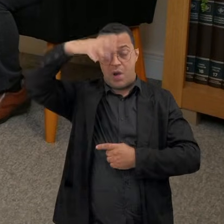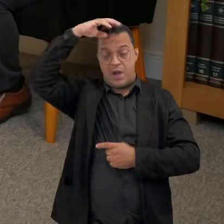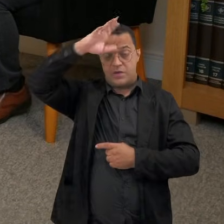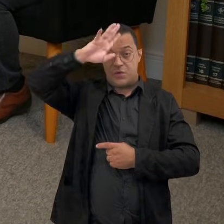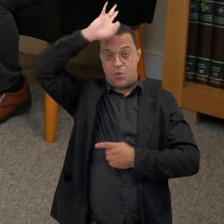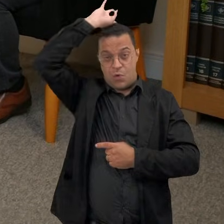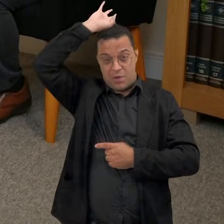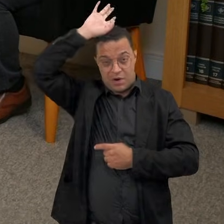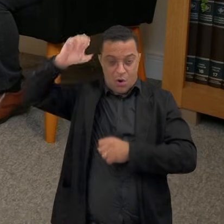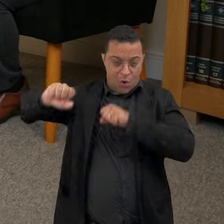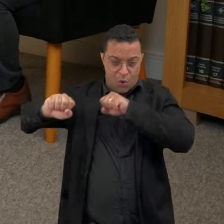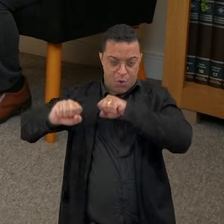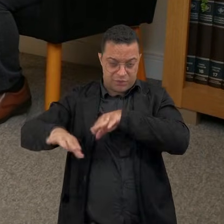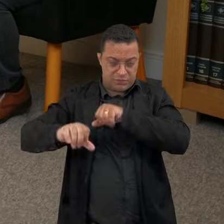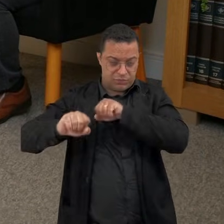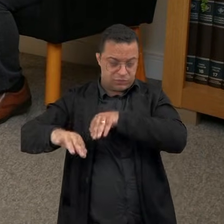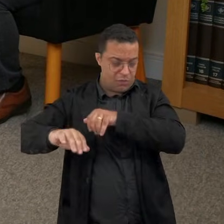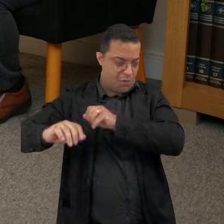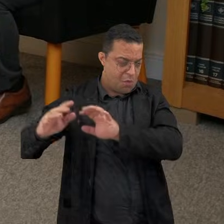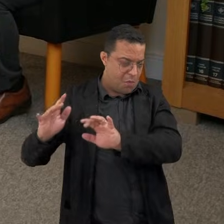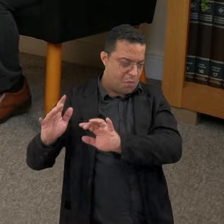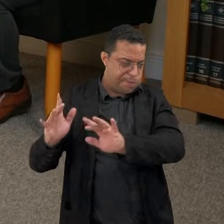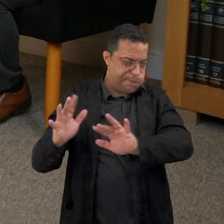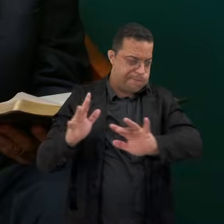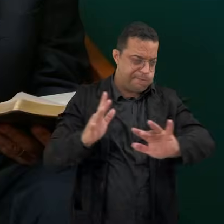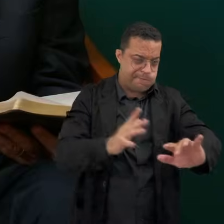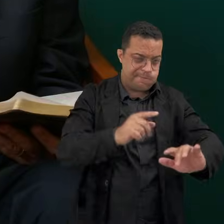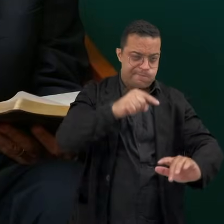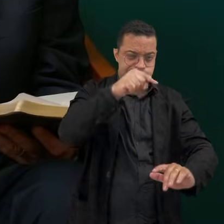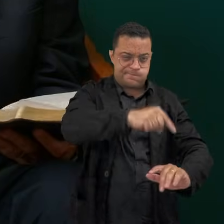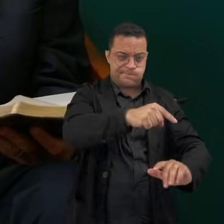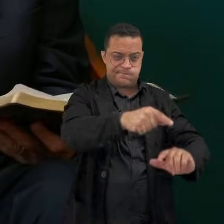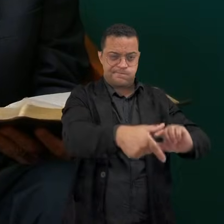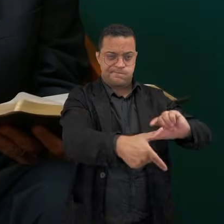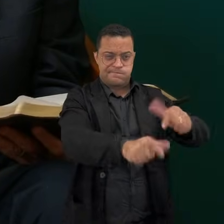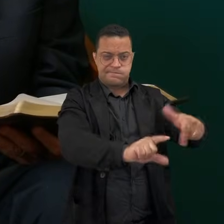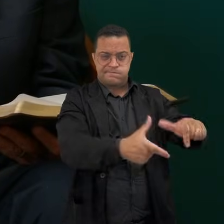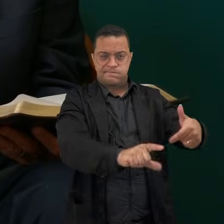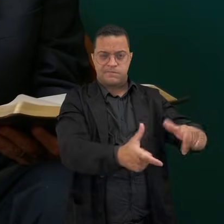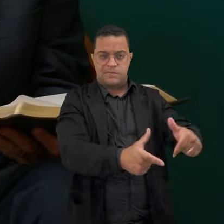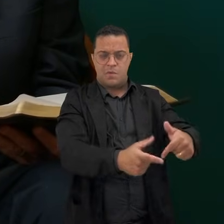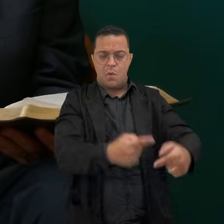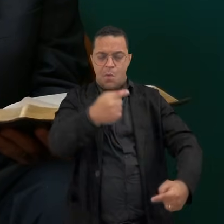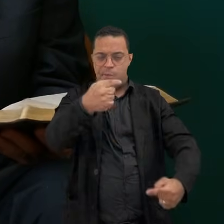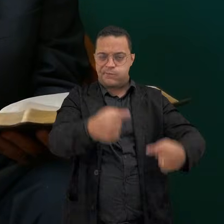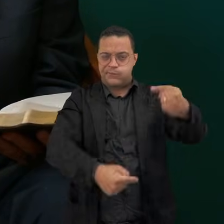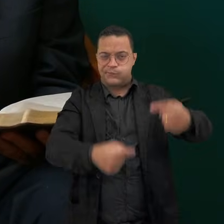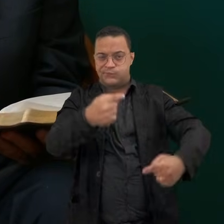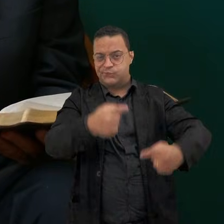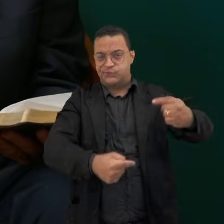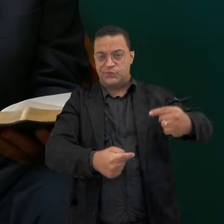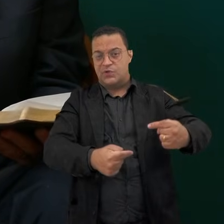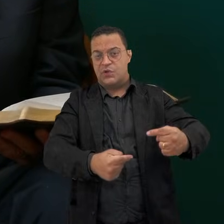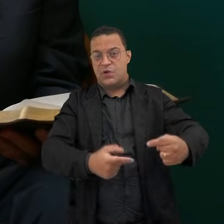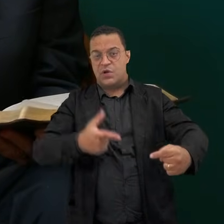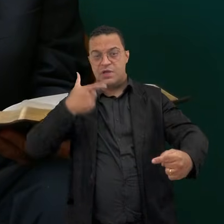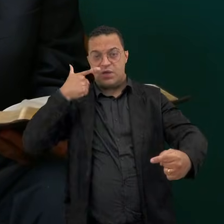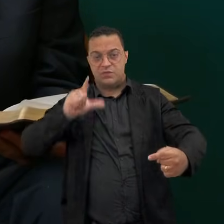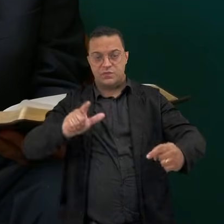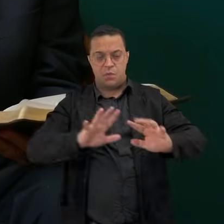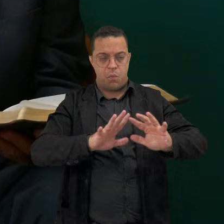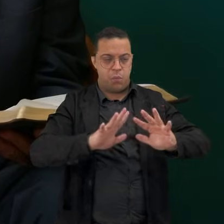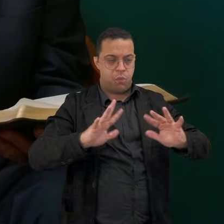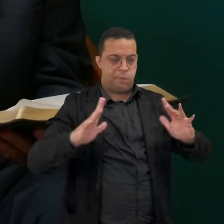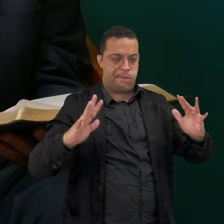ali para a região da Palestina, e muitas batalhas. Sim. Até que conseguiram cercar